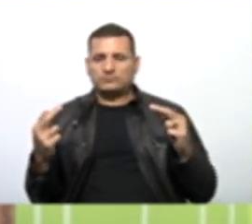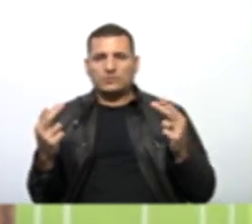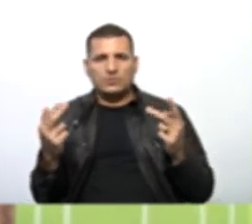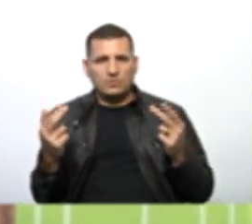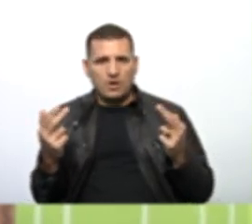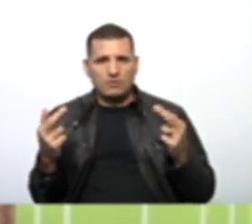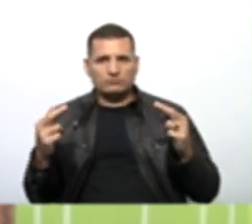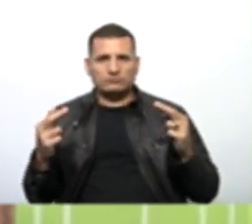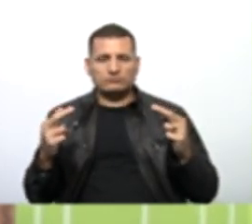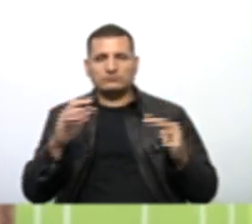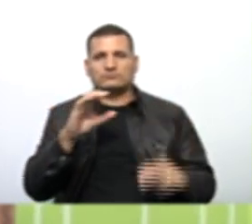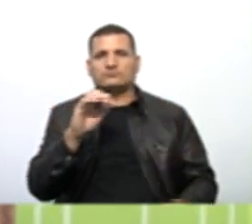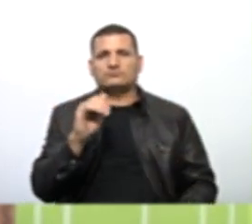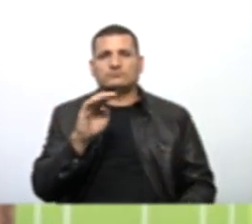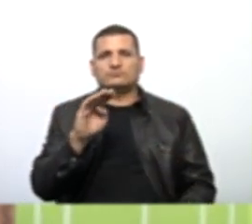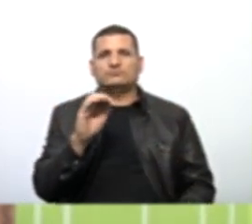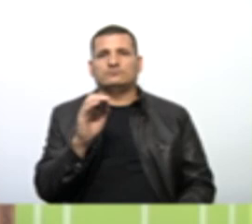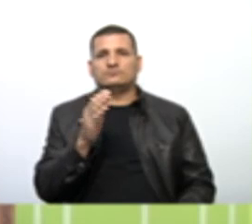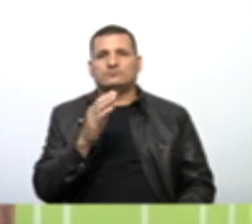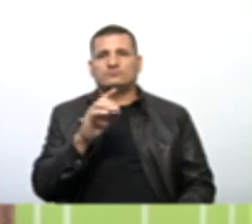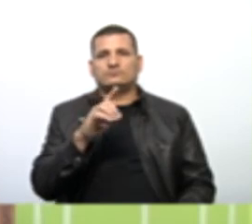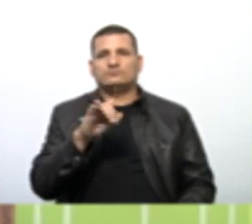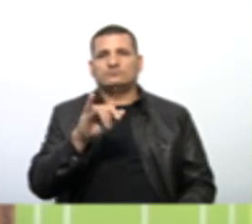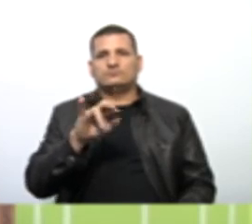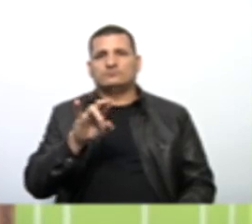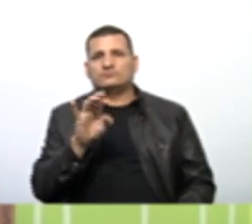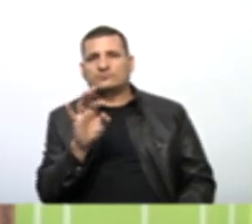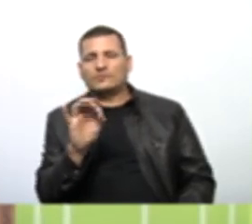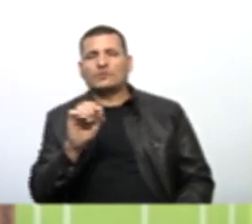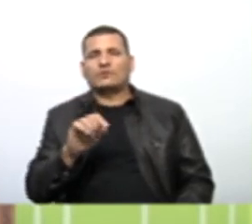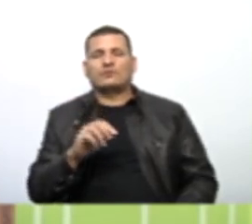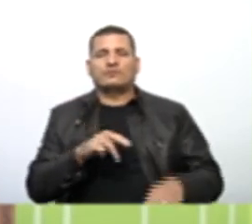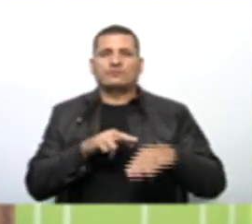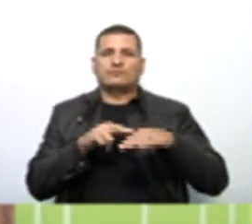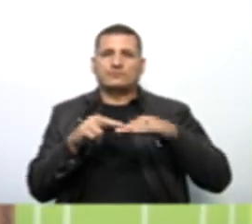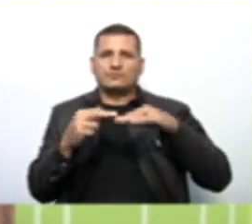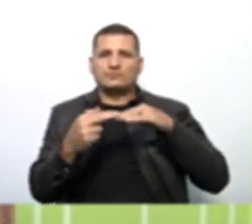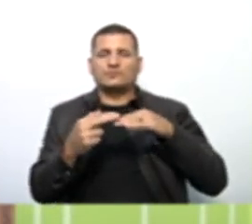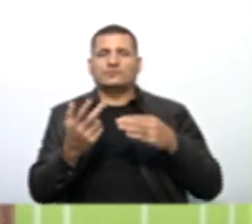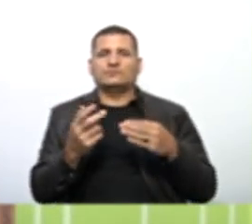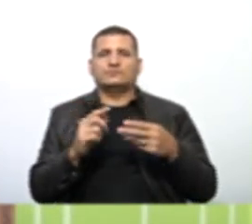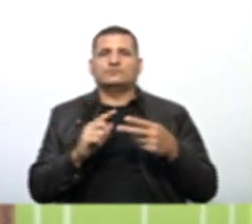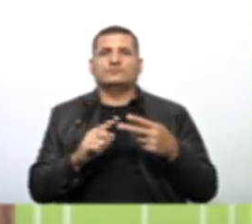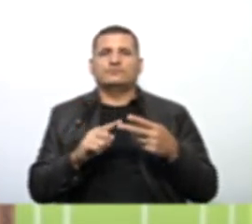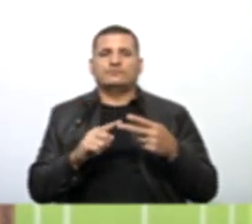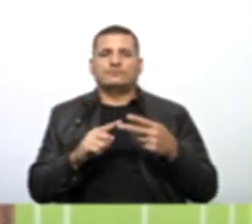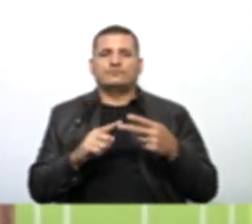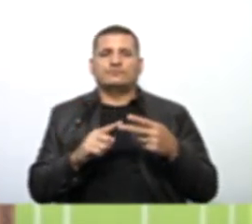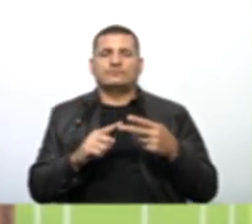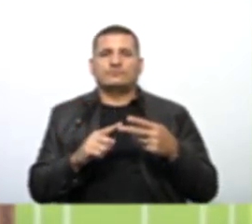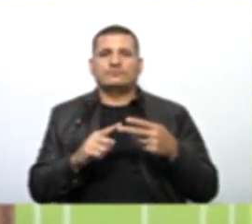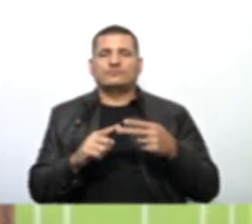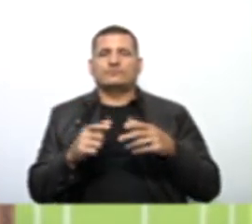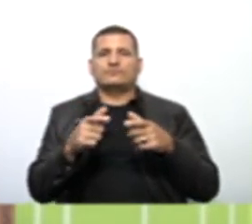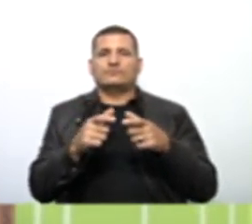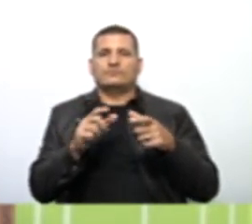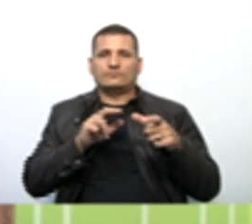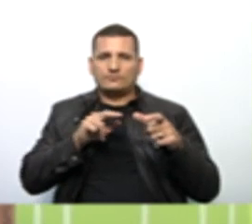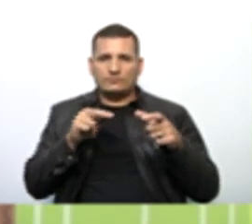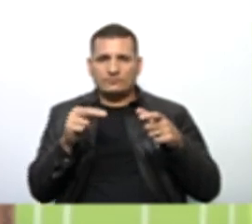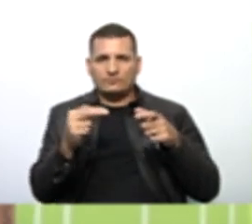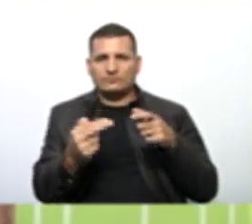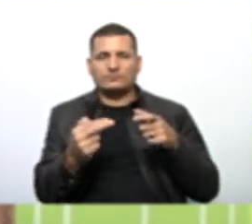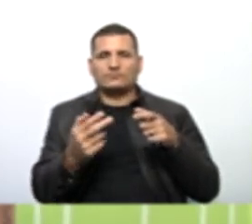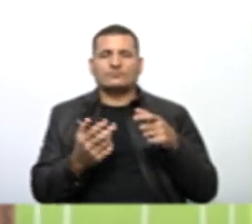cabo direto não esqueça disso pra consertar no sue está naquele e rede no roteador que você pensa em